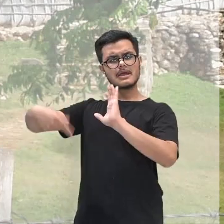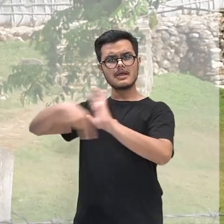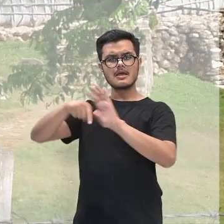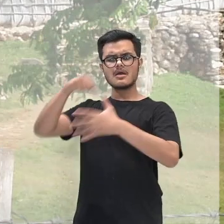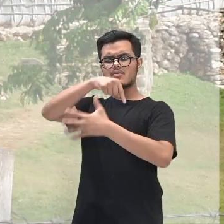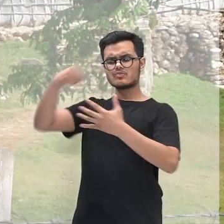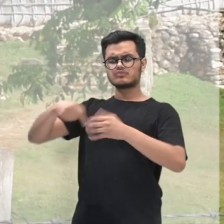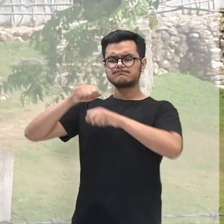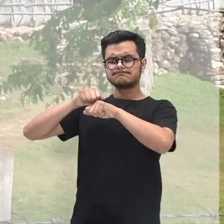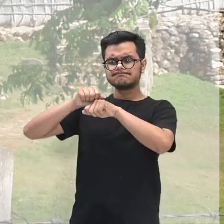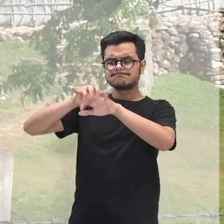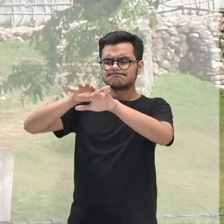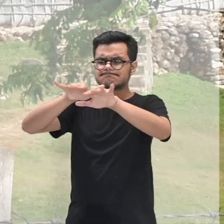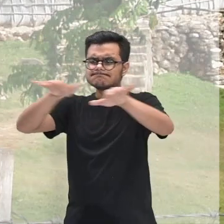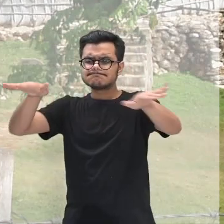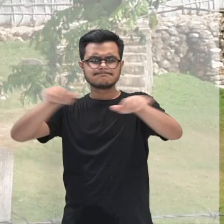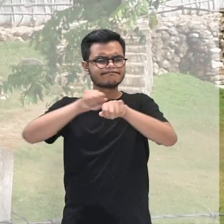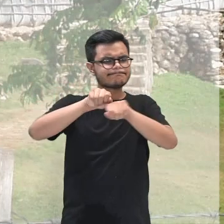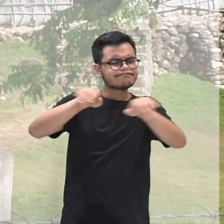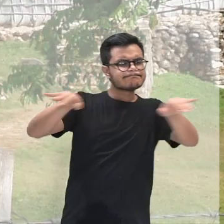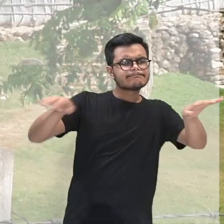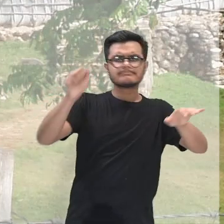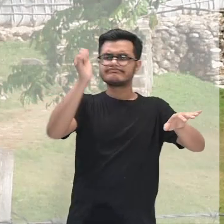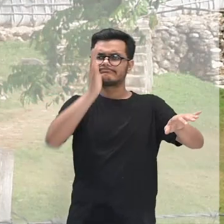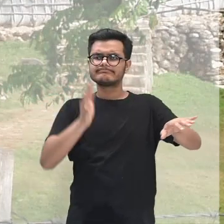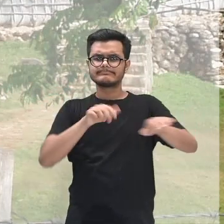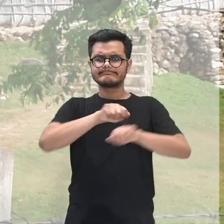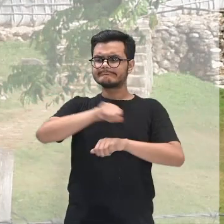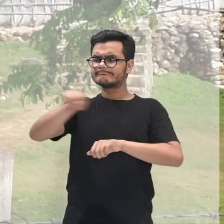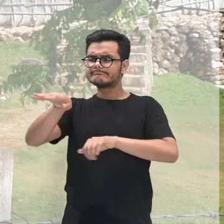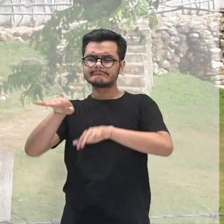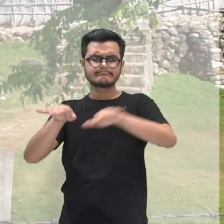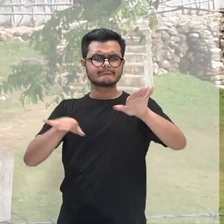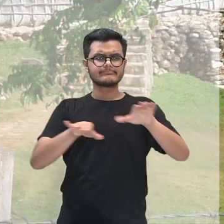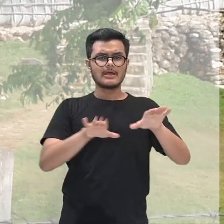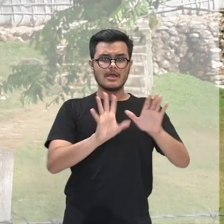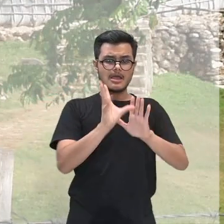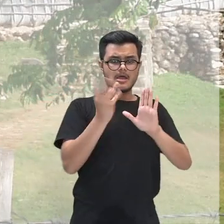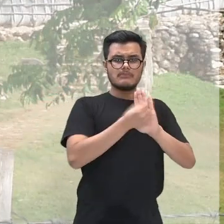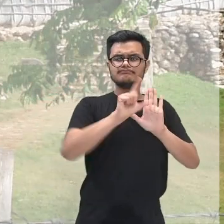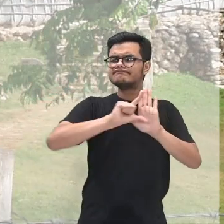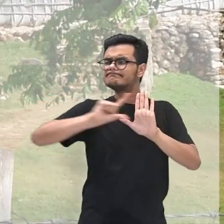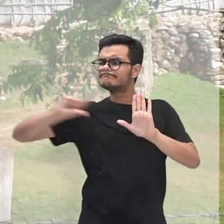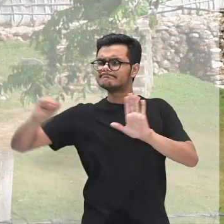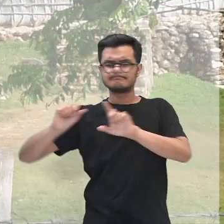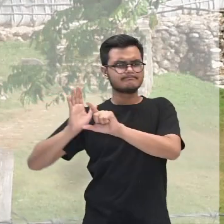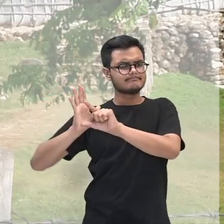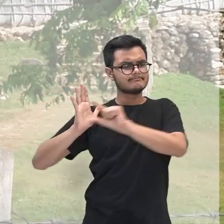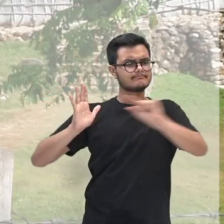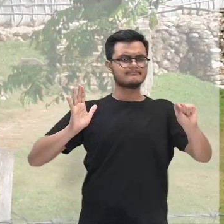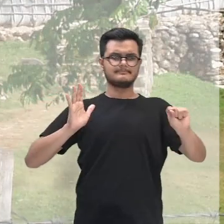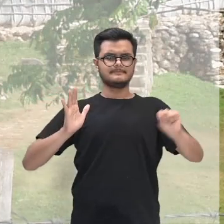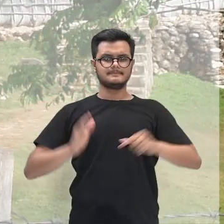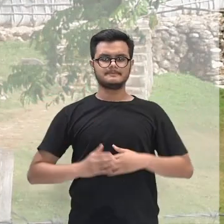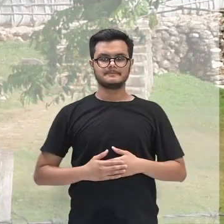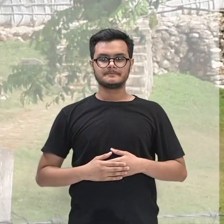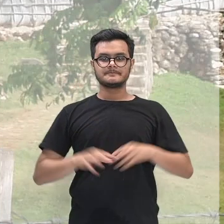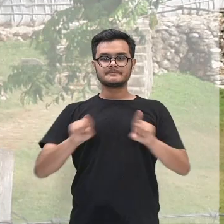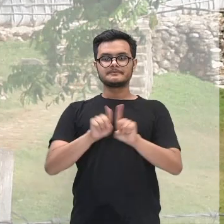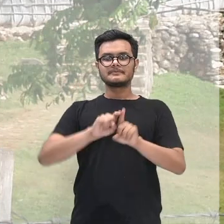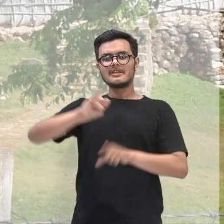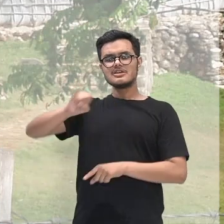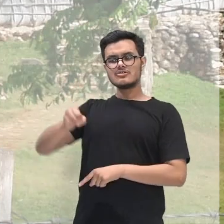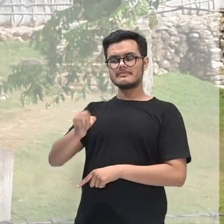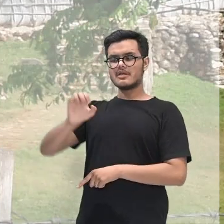expansão por outras áreas que iam além da Amazônia, tá? A gente tinha também a língua